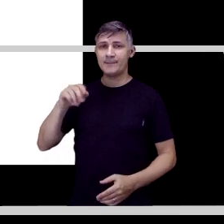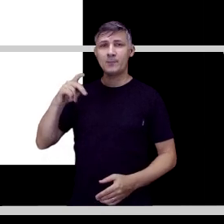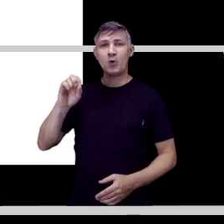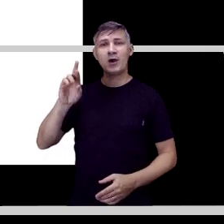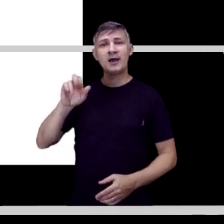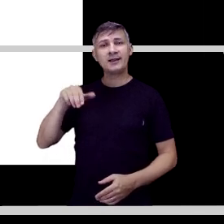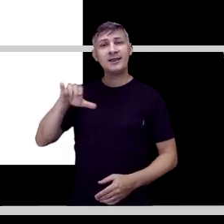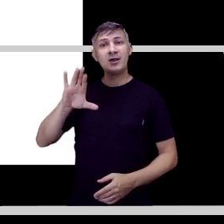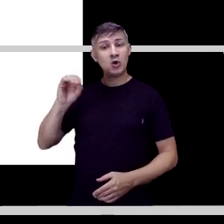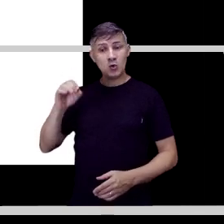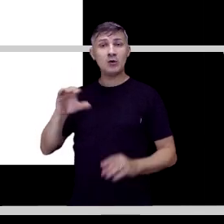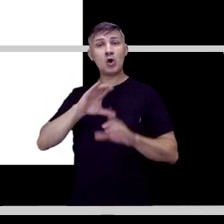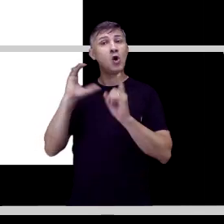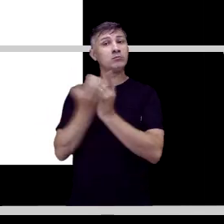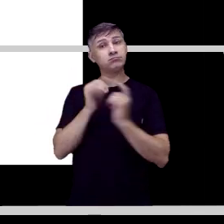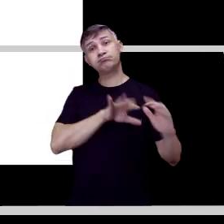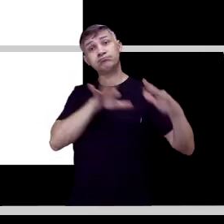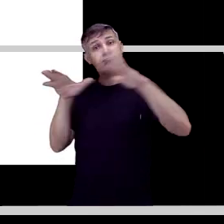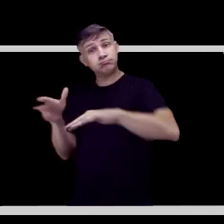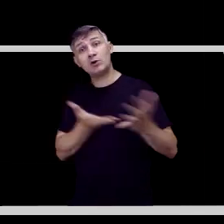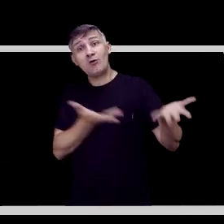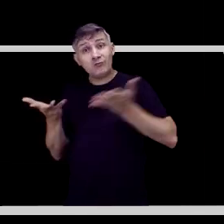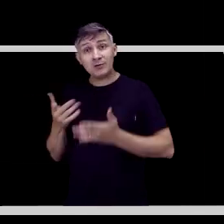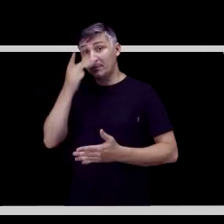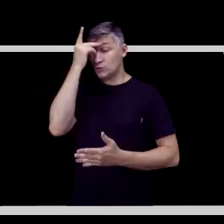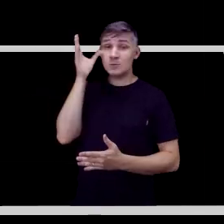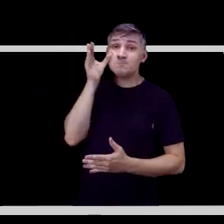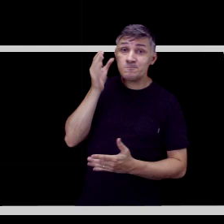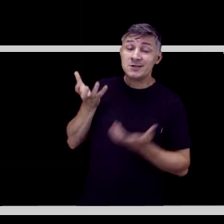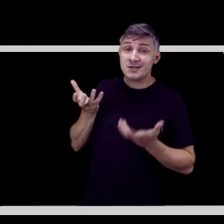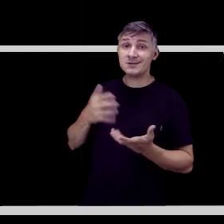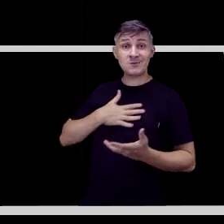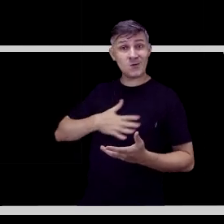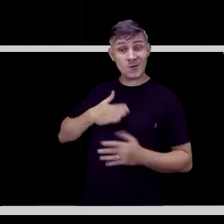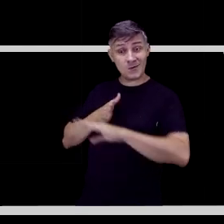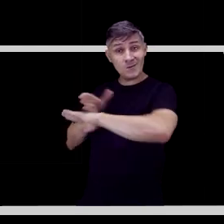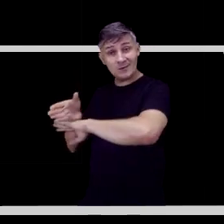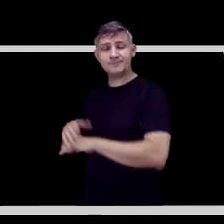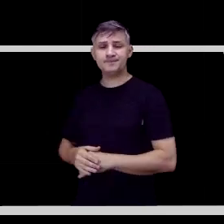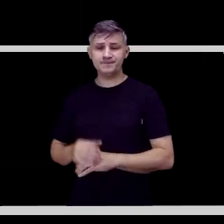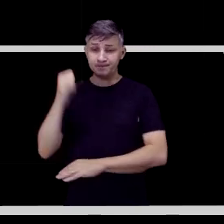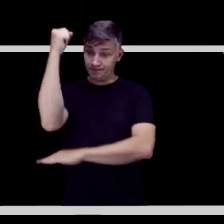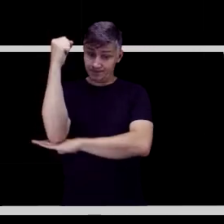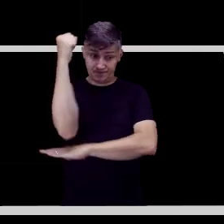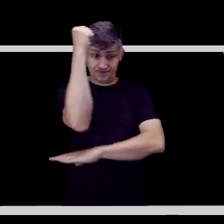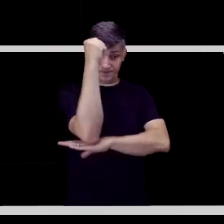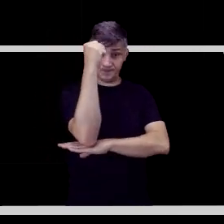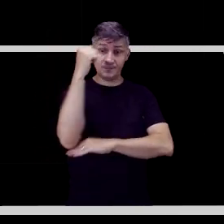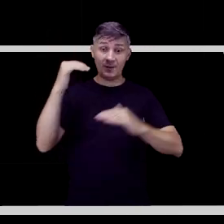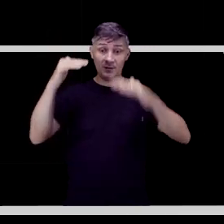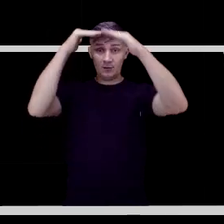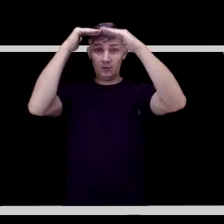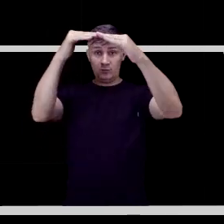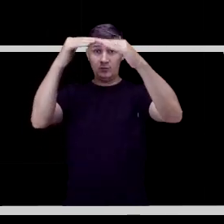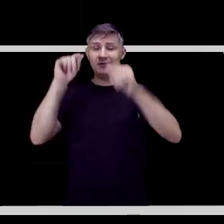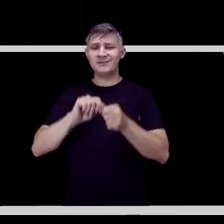comunidade, que deve ter sua extensão e ser convidativo. Os pilares dessa cobertura, então, se a gente